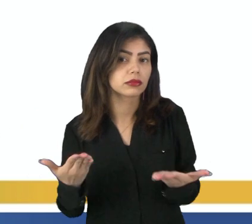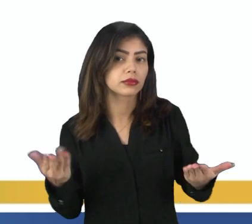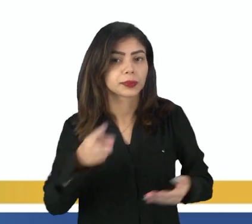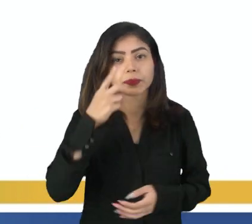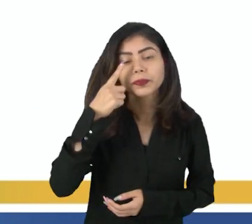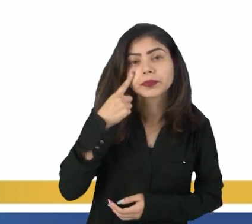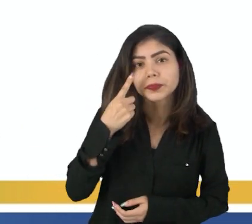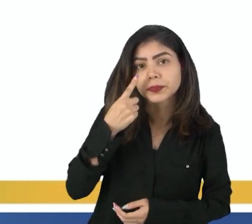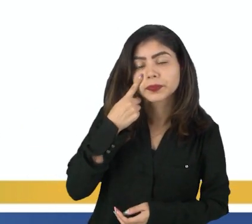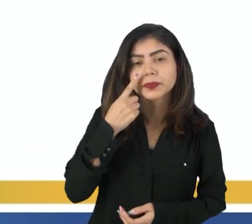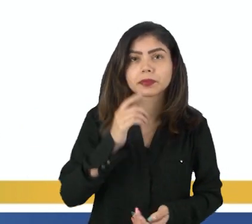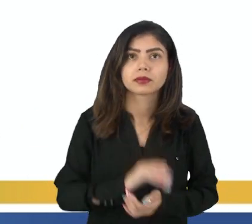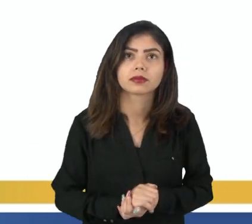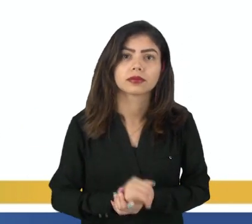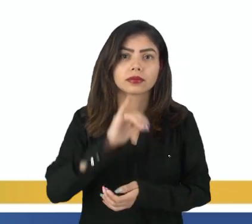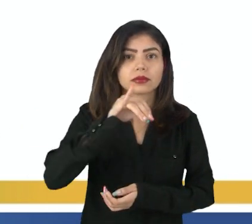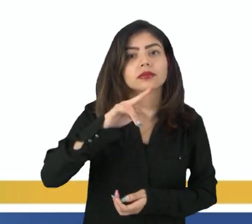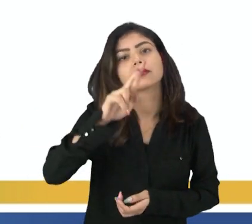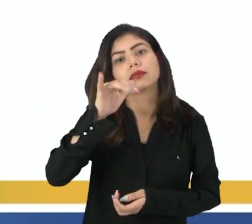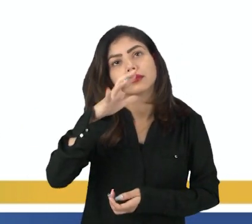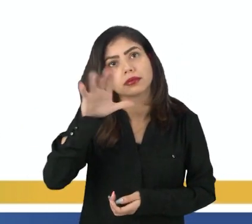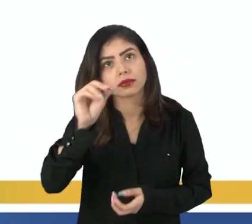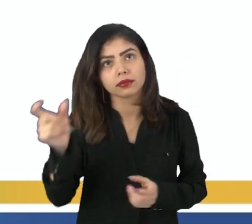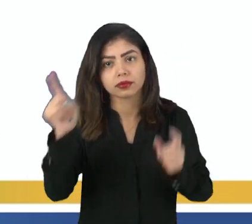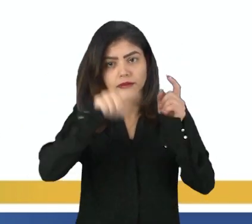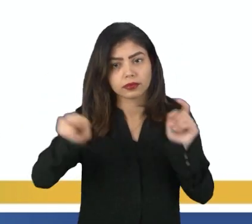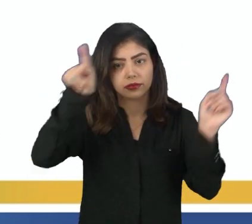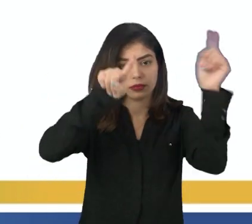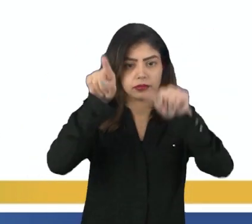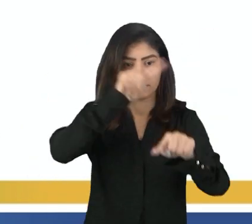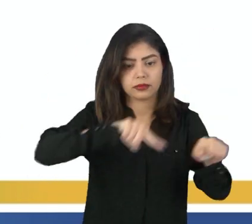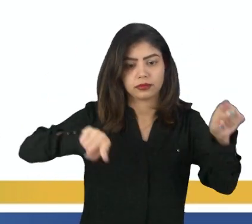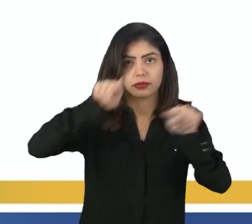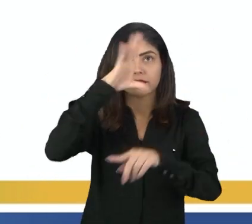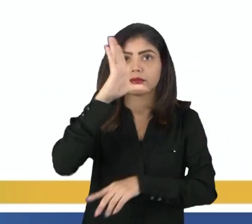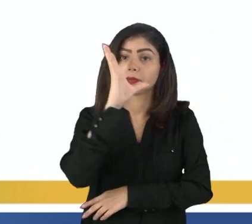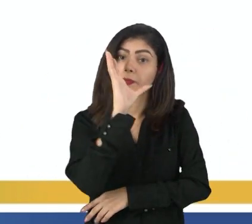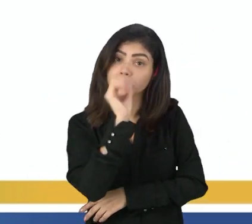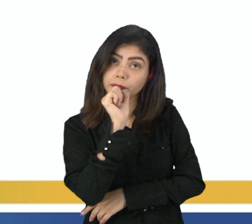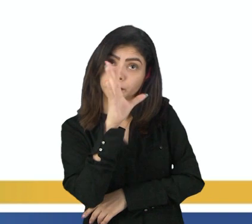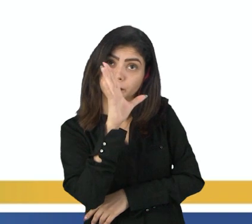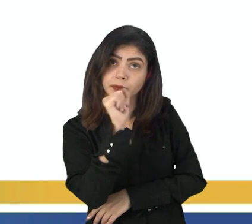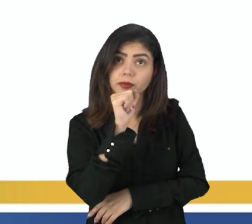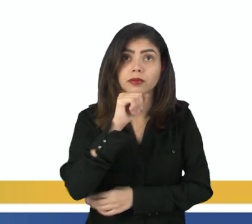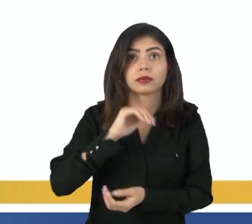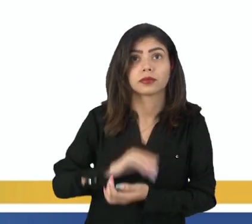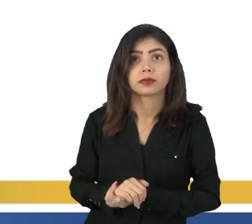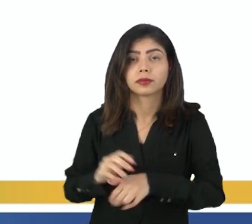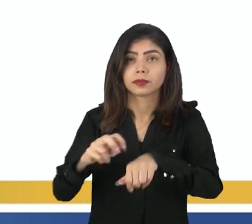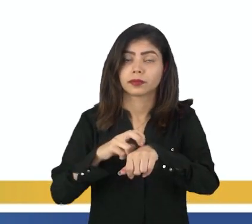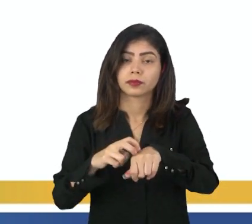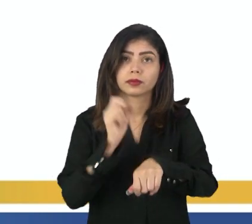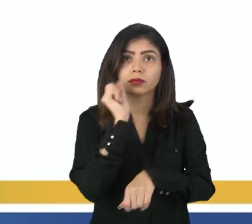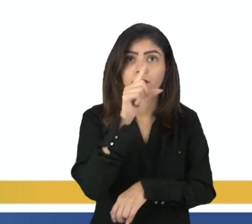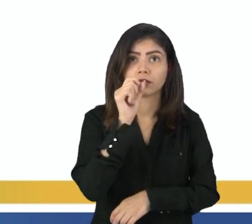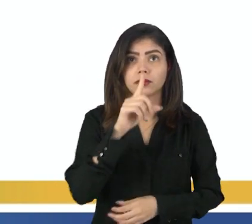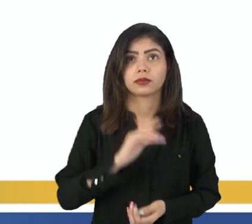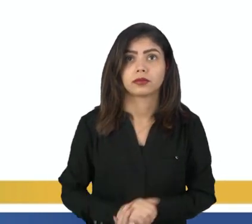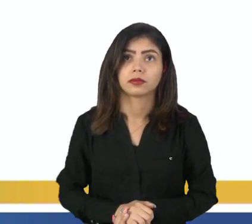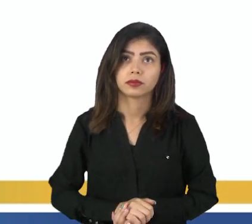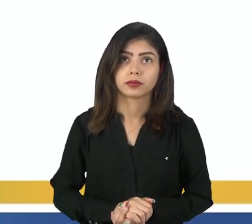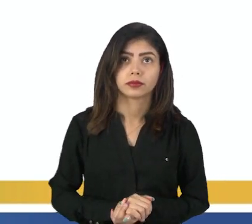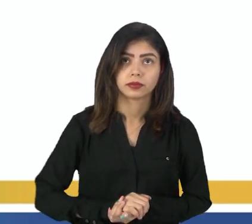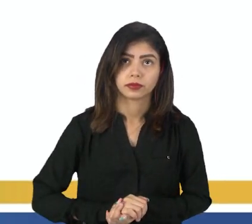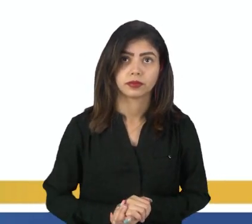então observar essa interseção dos círculos aí, do verde, do laranja e do azul. Laranja os brancos, verde